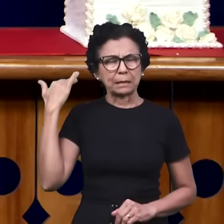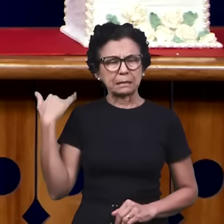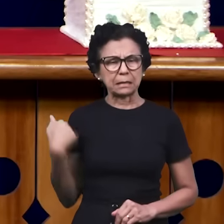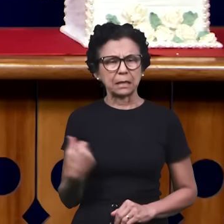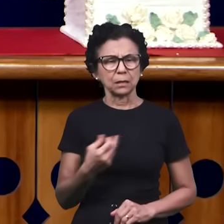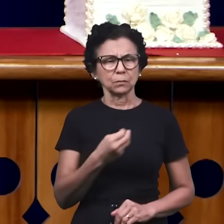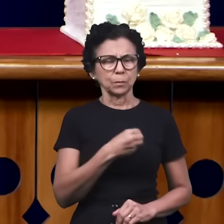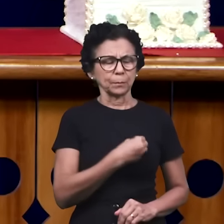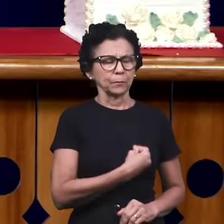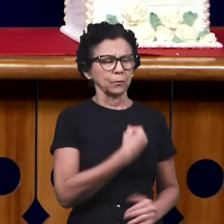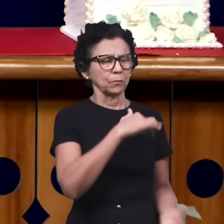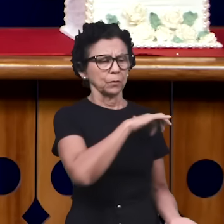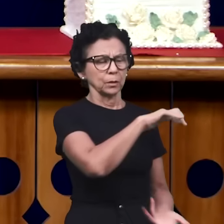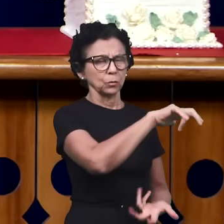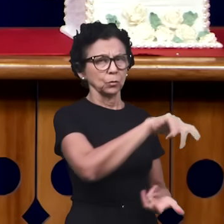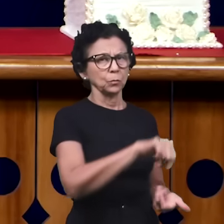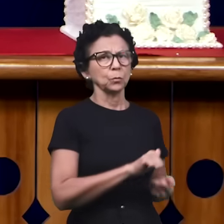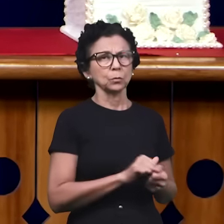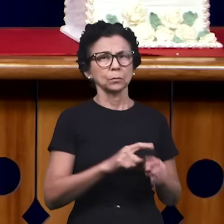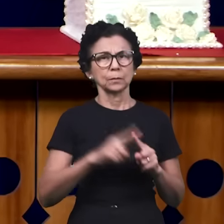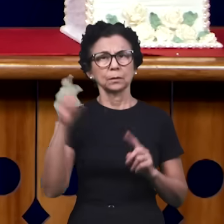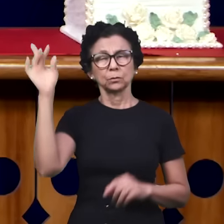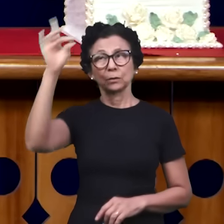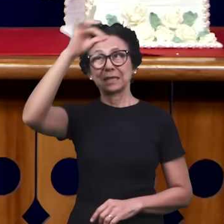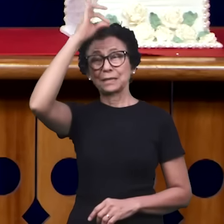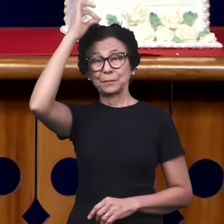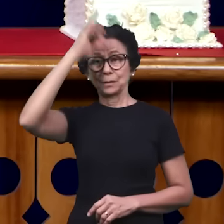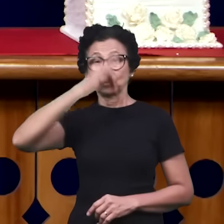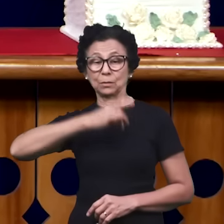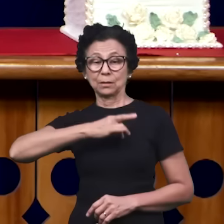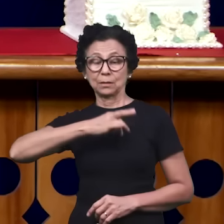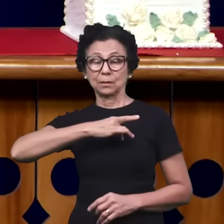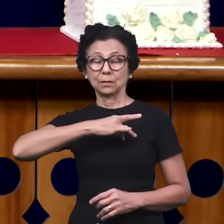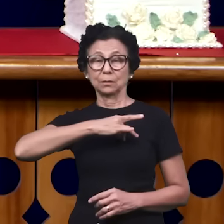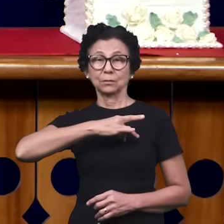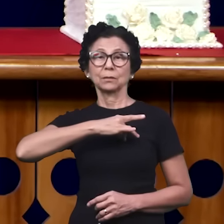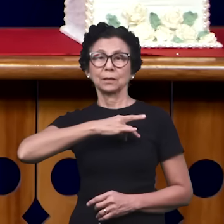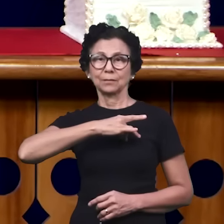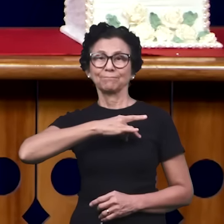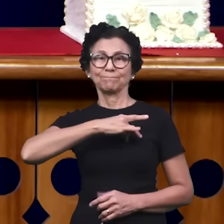uma resistência espiritual através do batismo com o Espírito Santo.